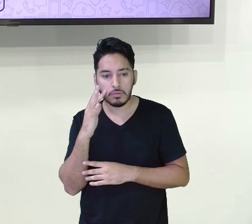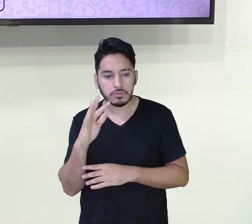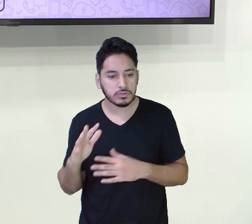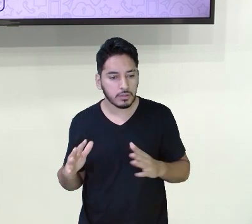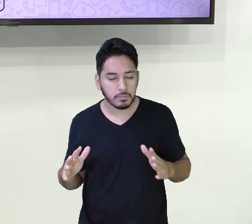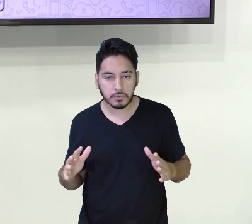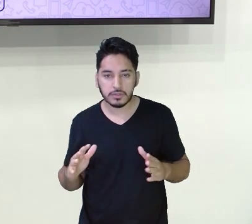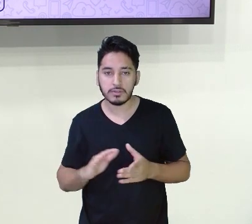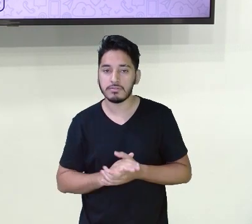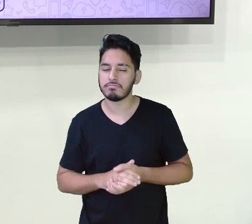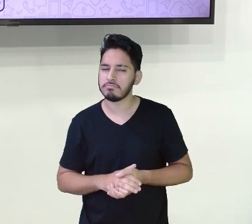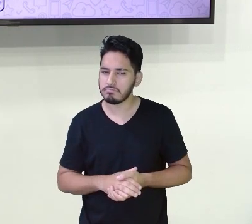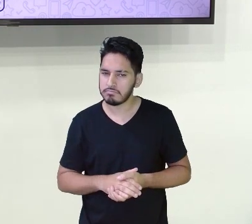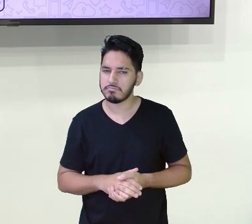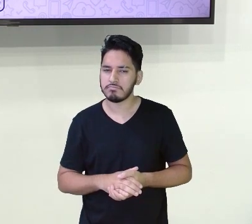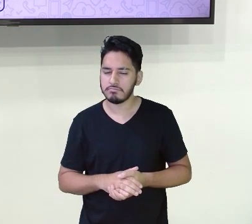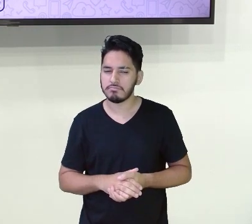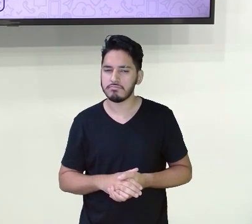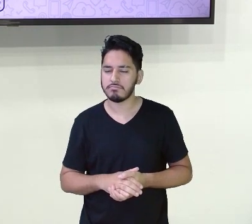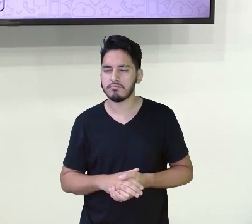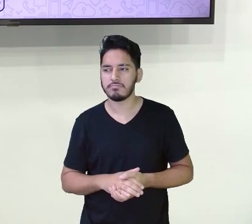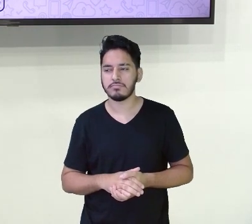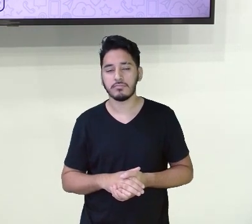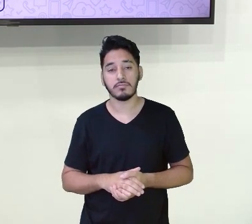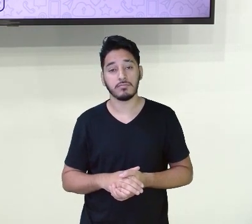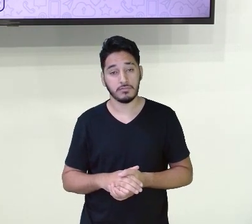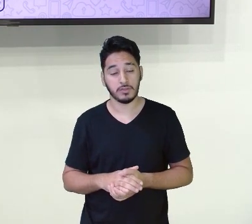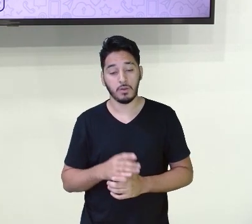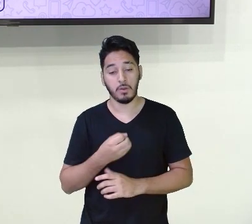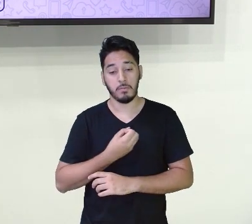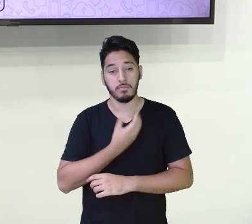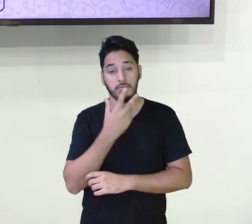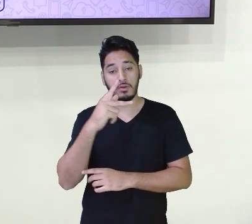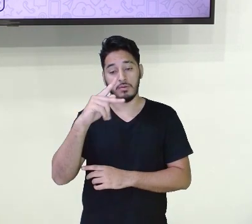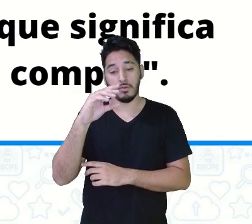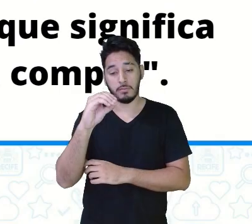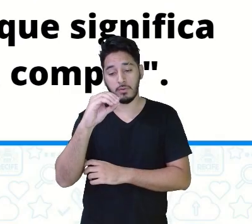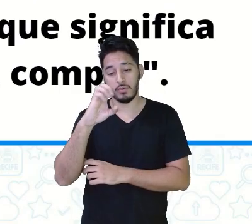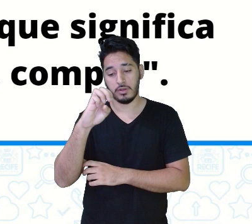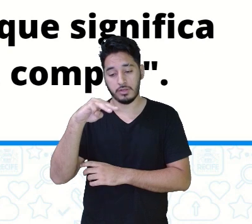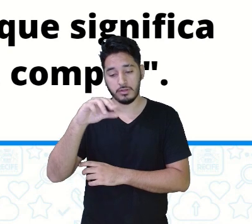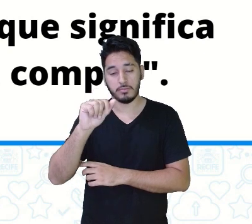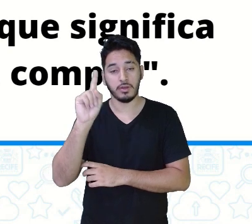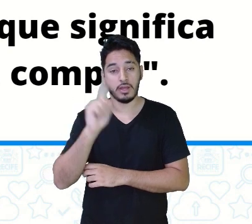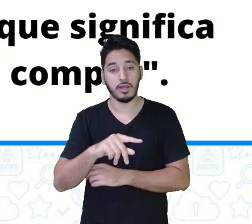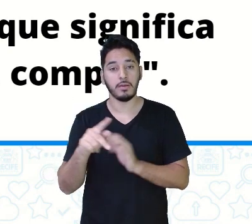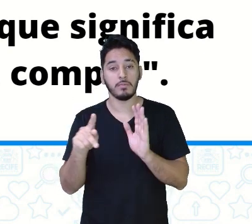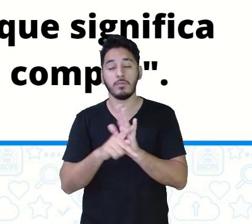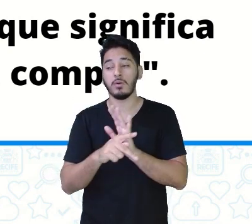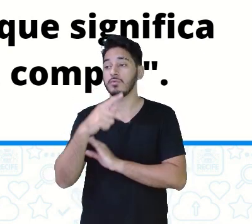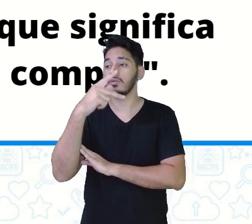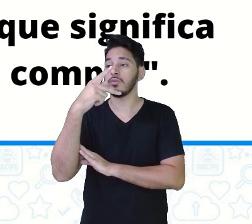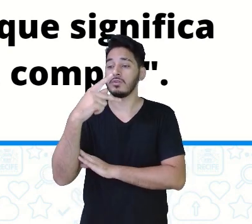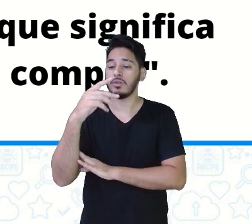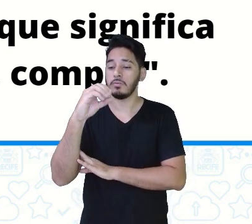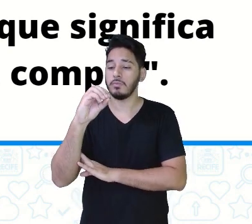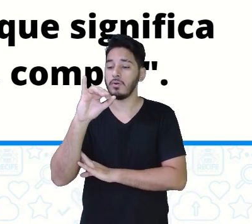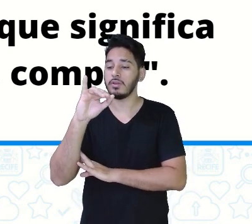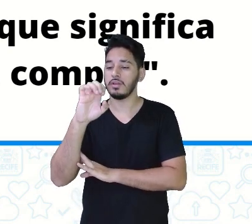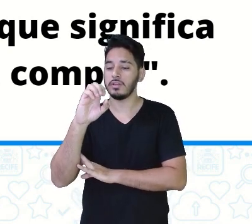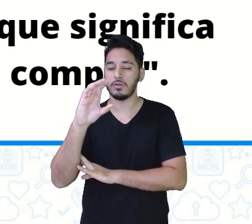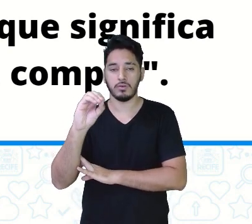idiomas. Mas olha aí, poema é de poiel, quer dizer fazer, criar,